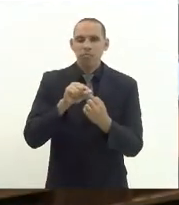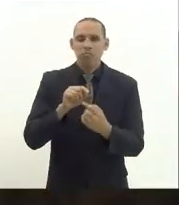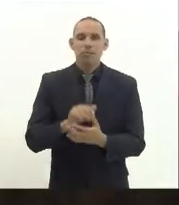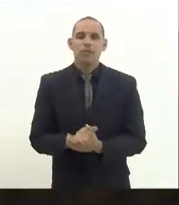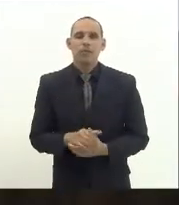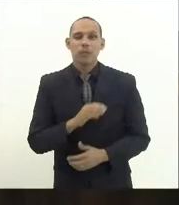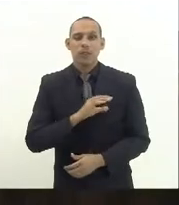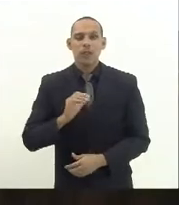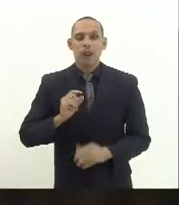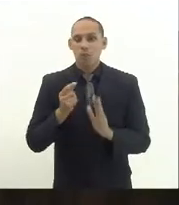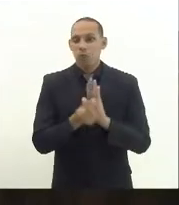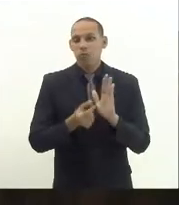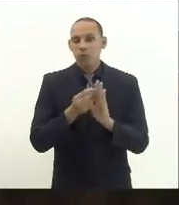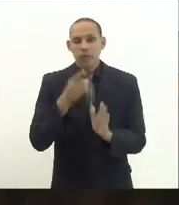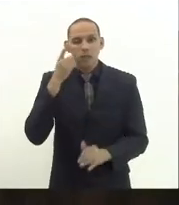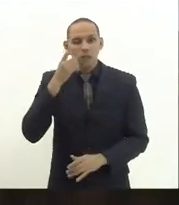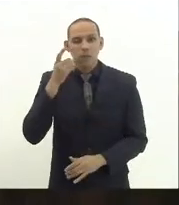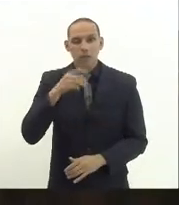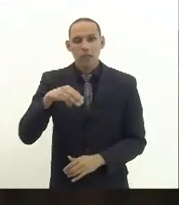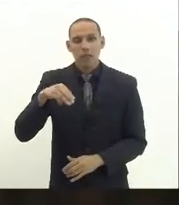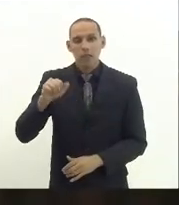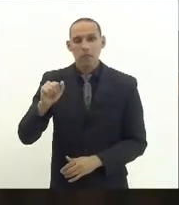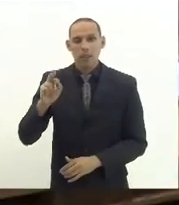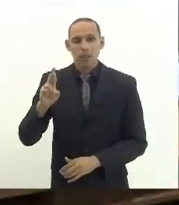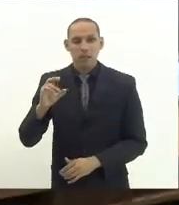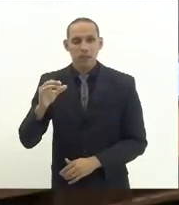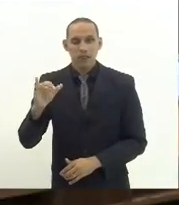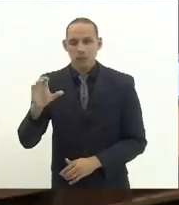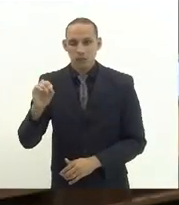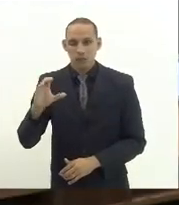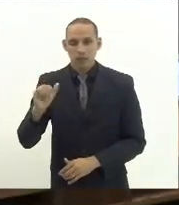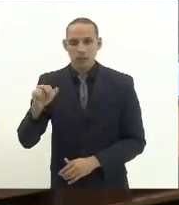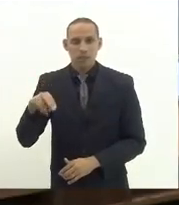da comissão de orçamento Deputado Márcio canela